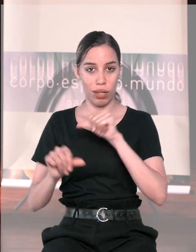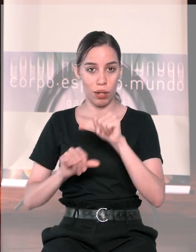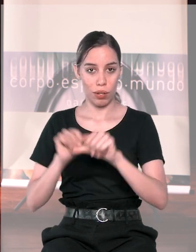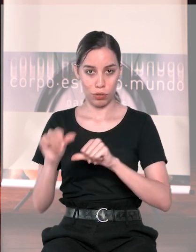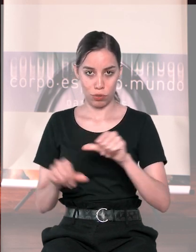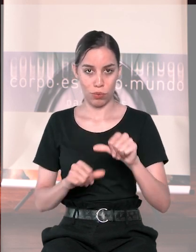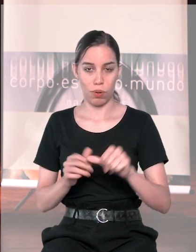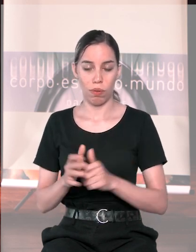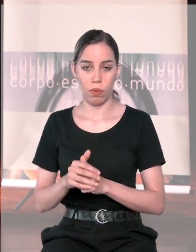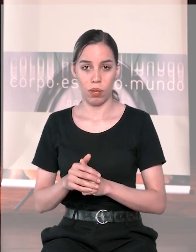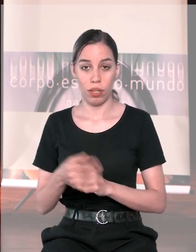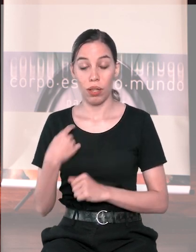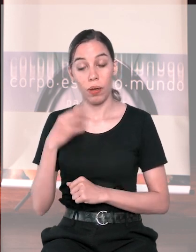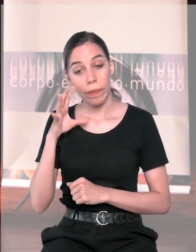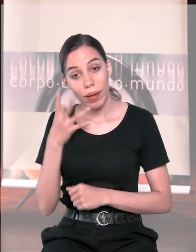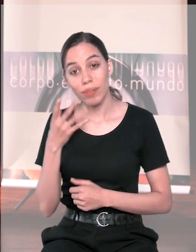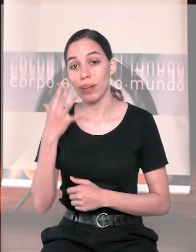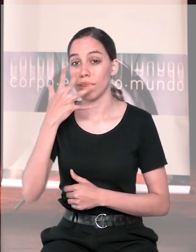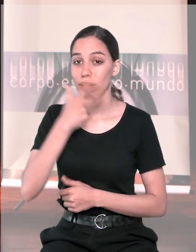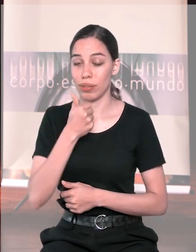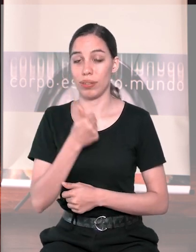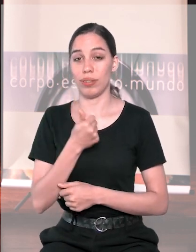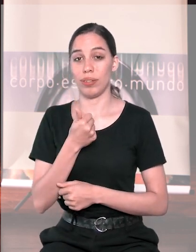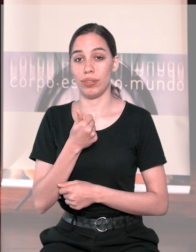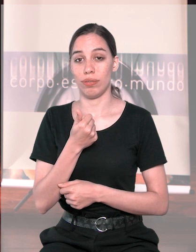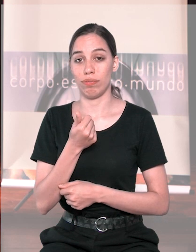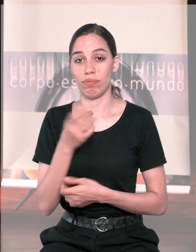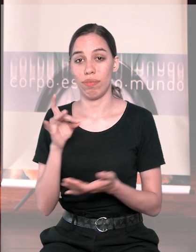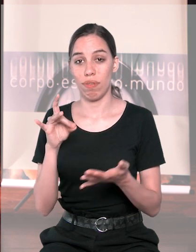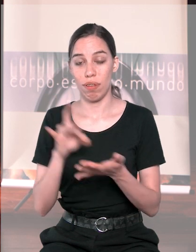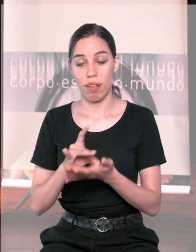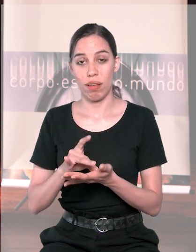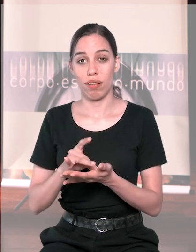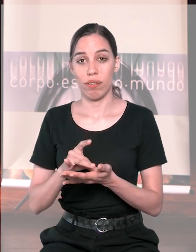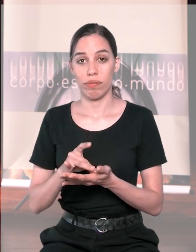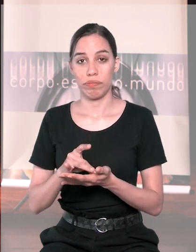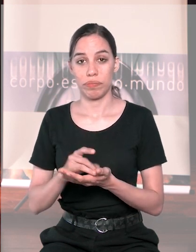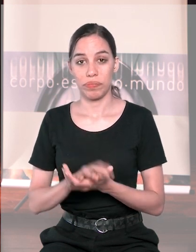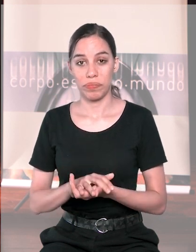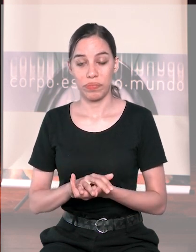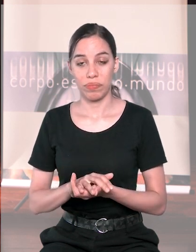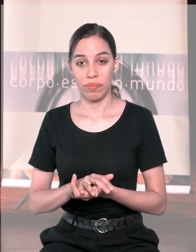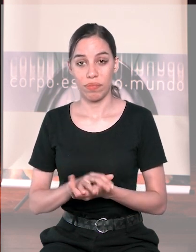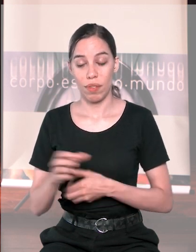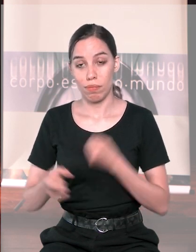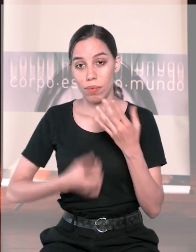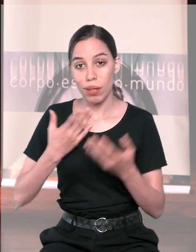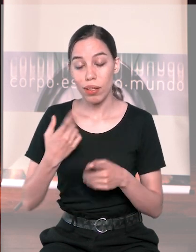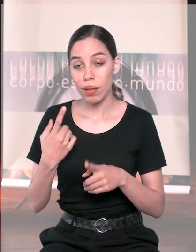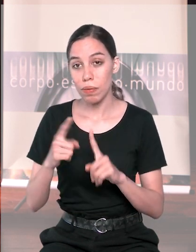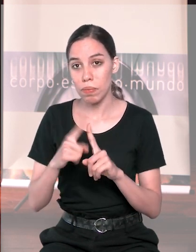disso. E eu acho que essa que é a beleza do Valéry, que toca nessa experiência poética. Porque é